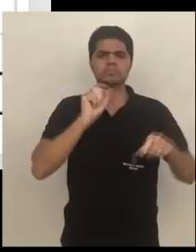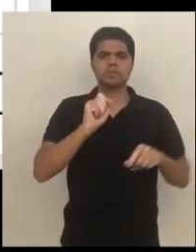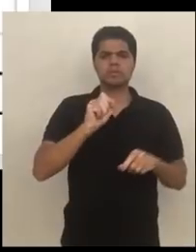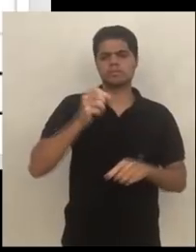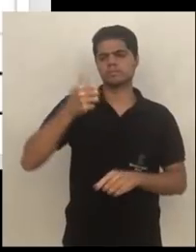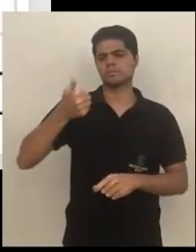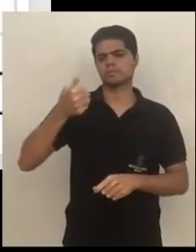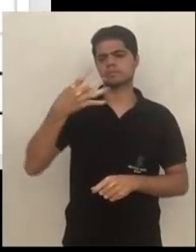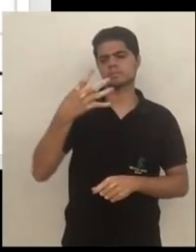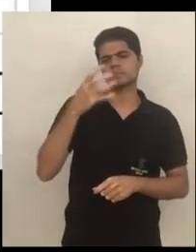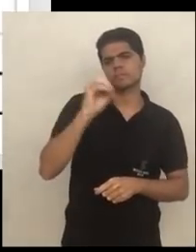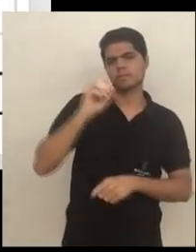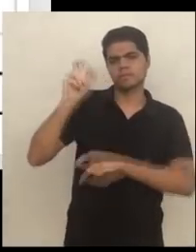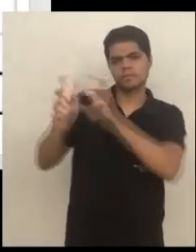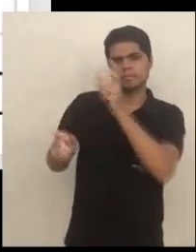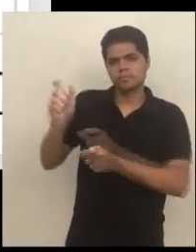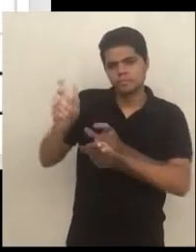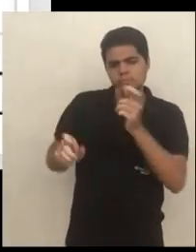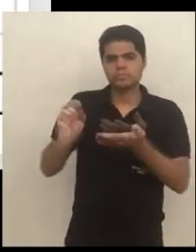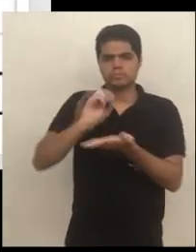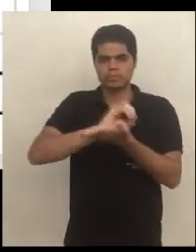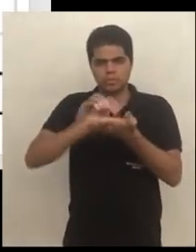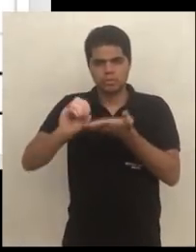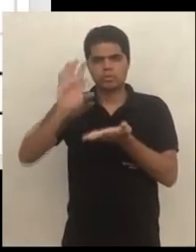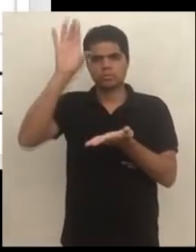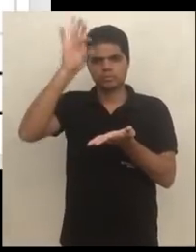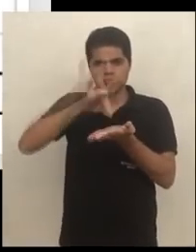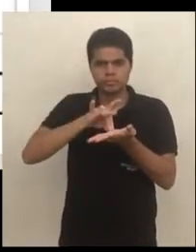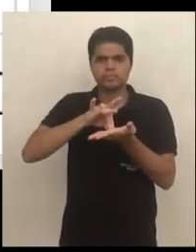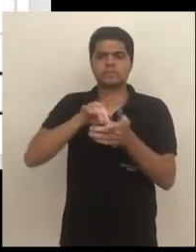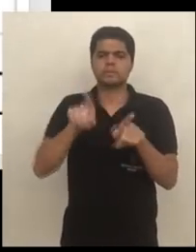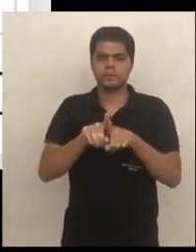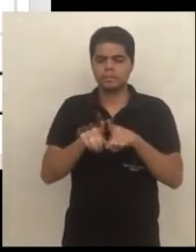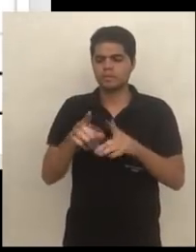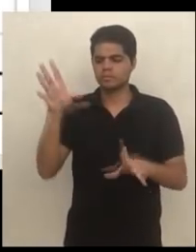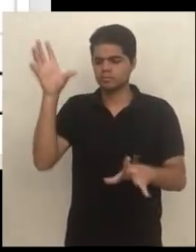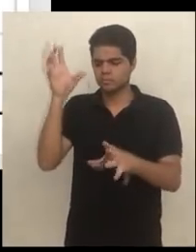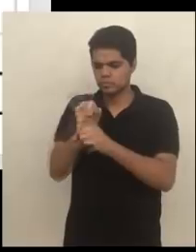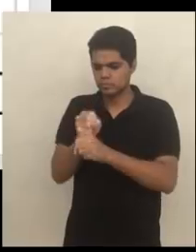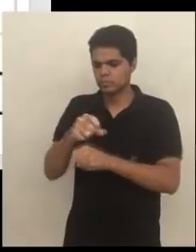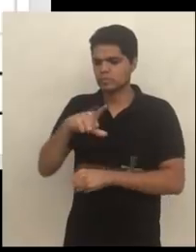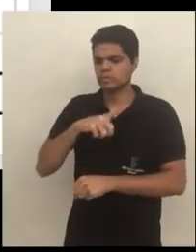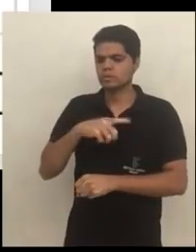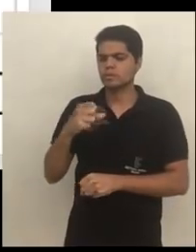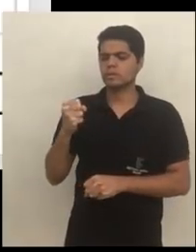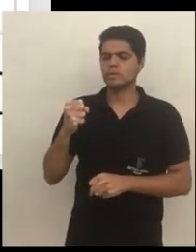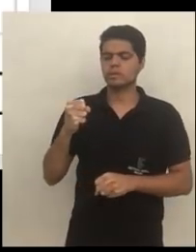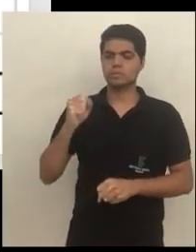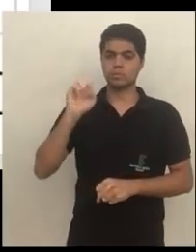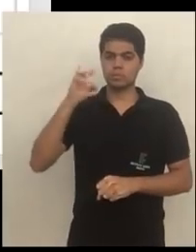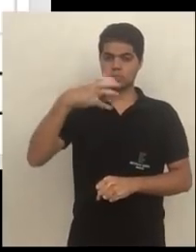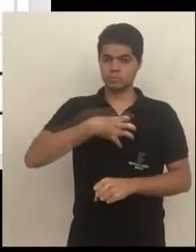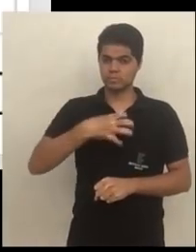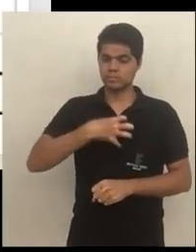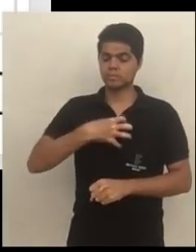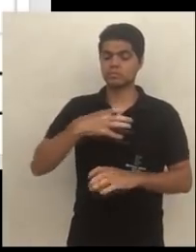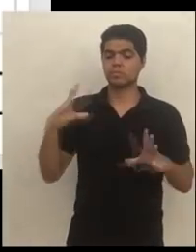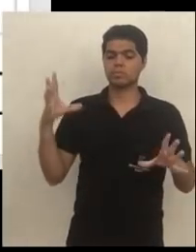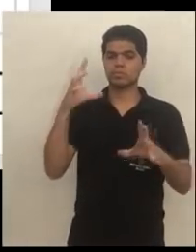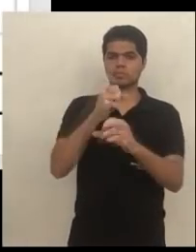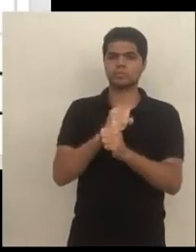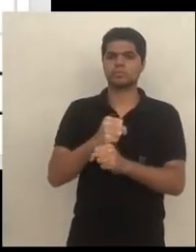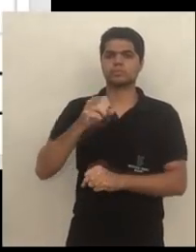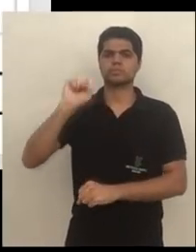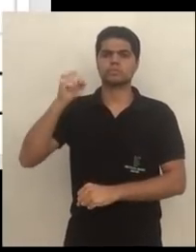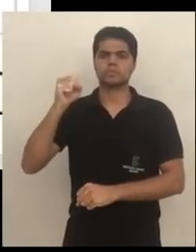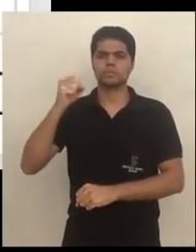produtores orgânicos acreditados. E aí, no final, no total, nós temos no estado da Bahia